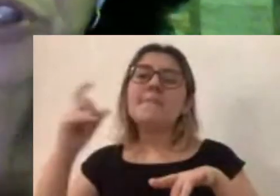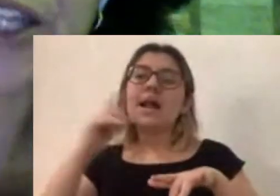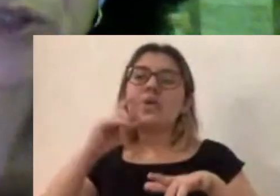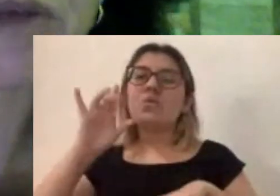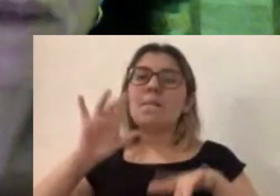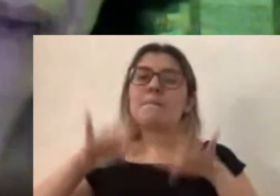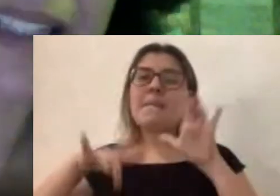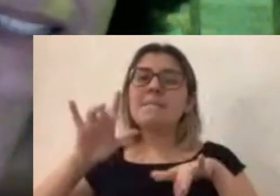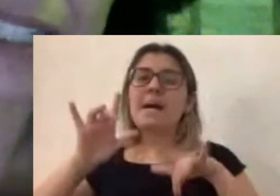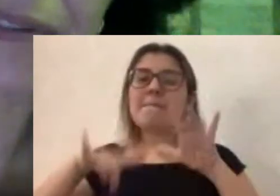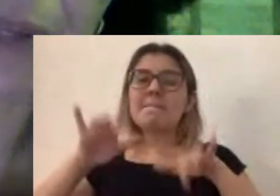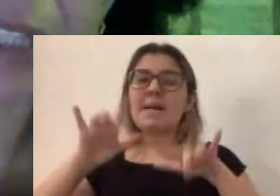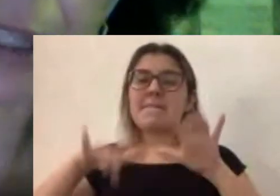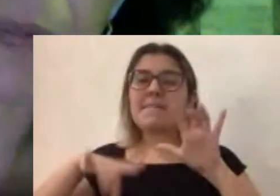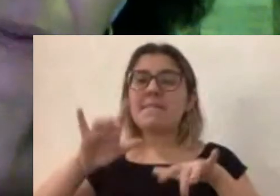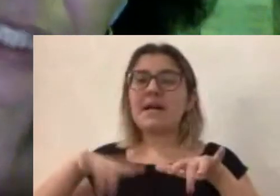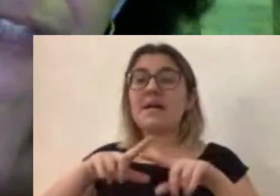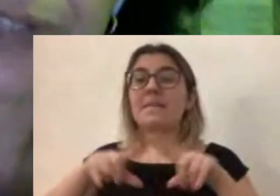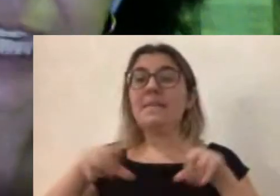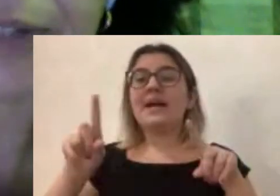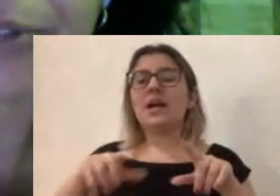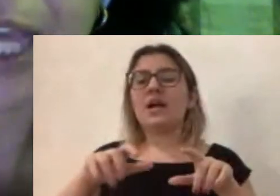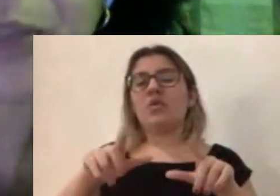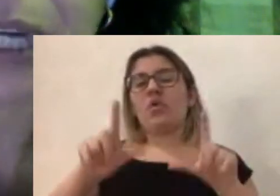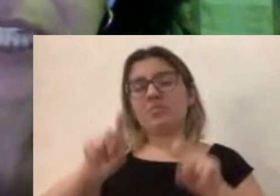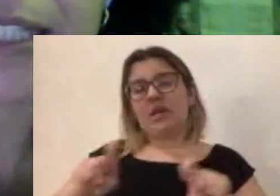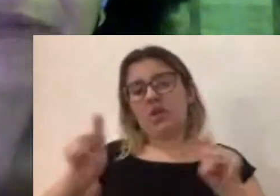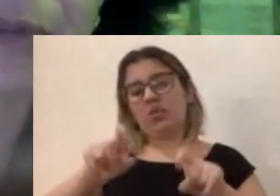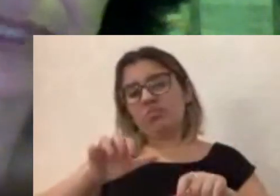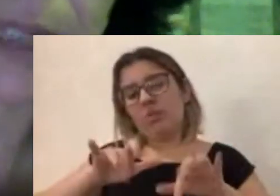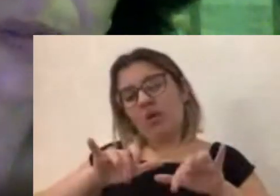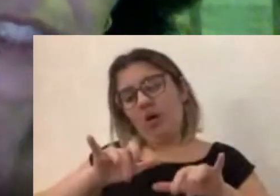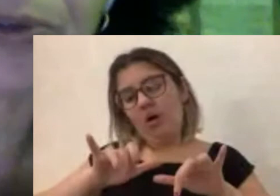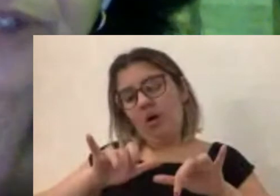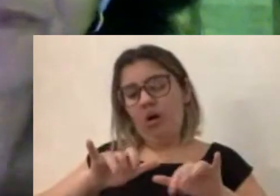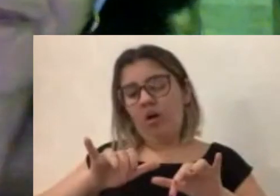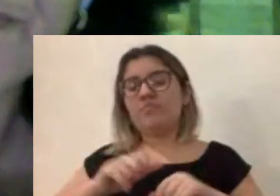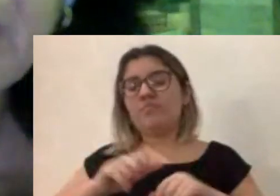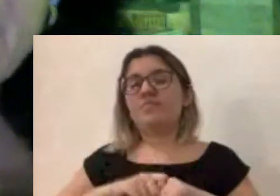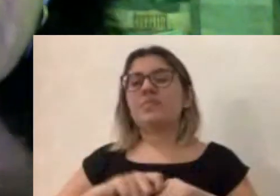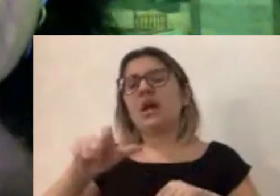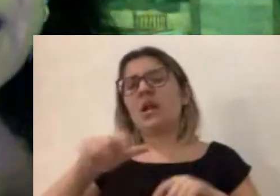se tivesse numa máquina de escrever, porque até o barulhinho tem, né, de máquina de escrever, mas é computador.